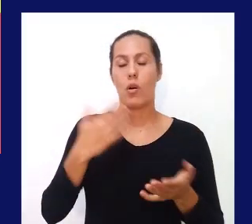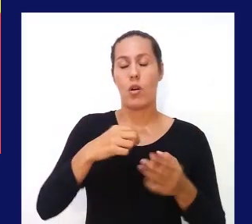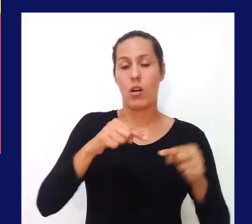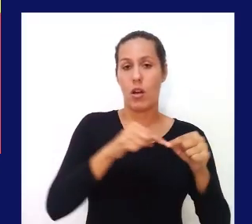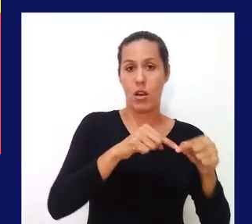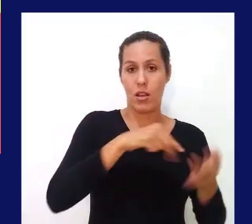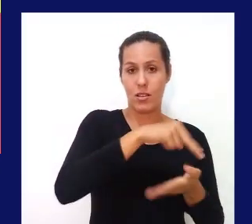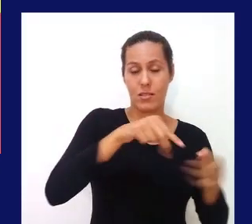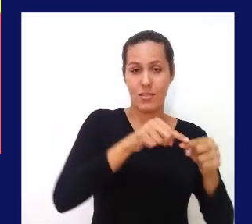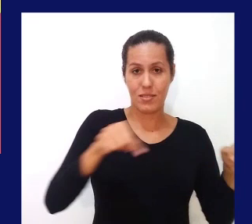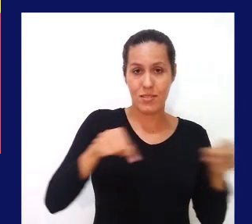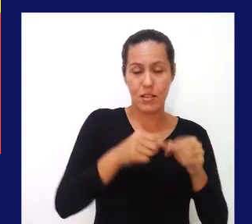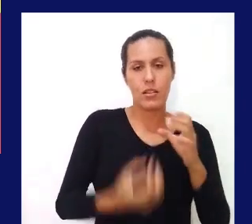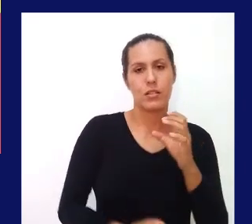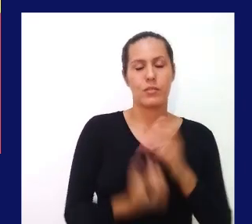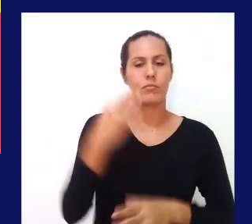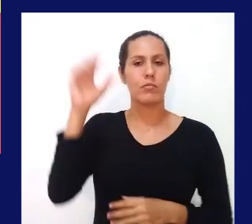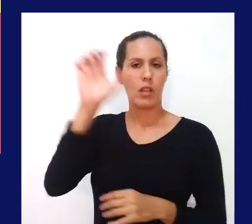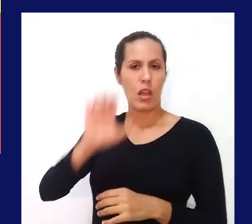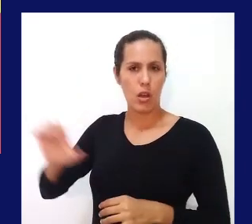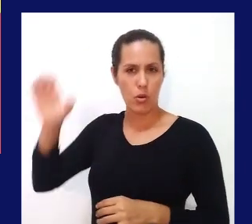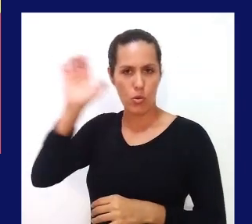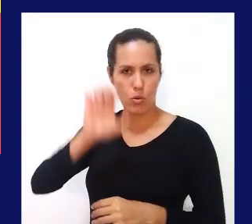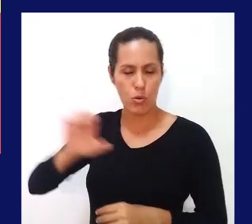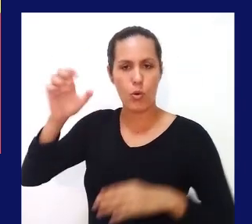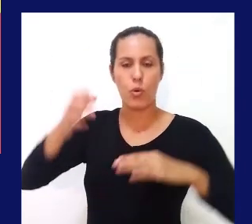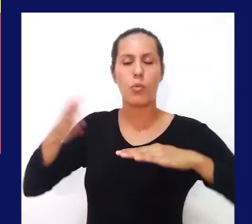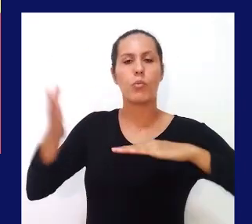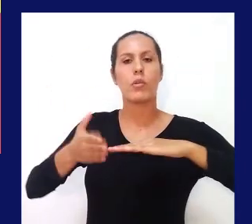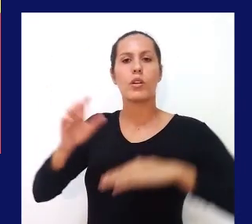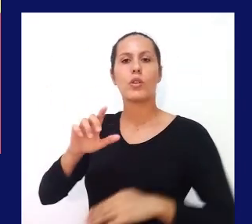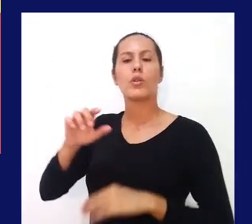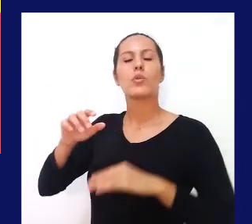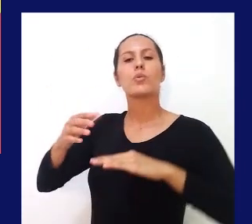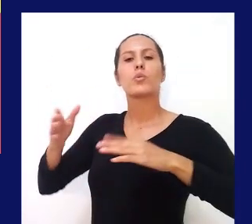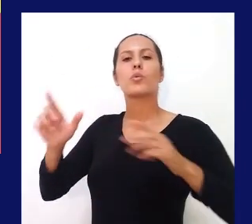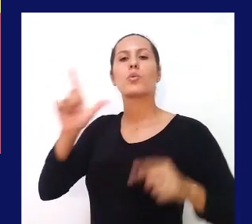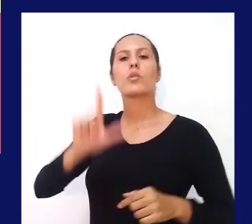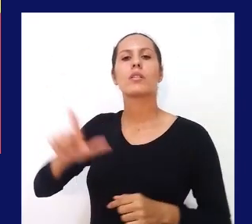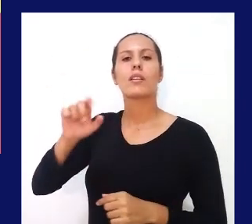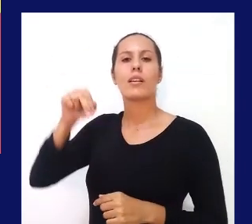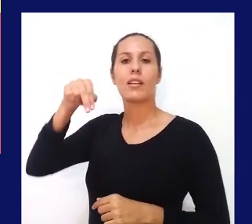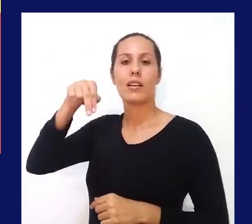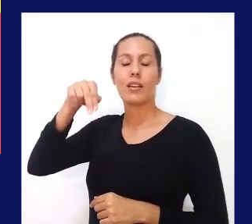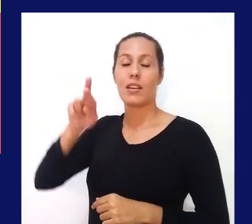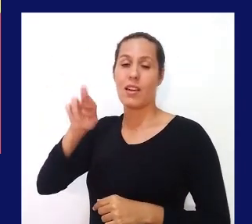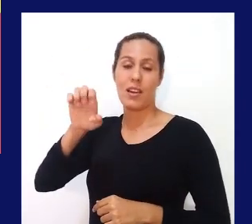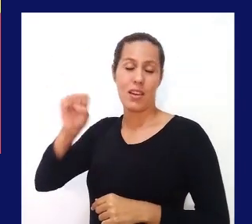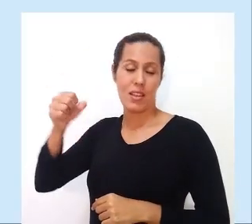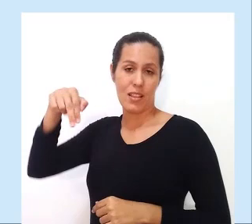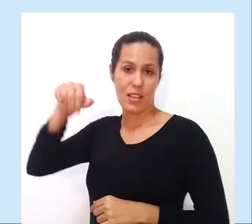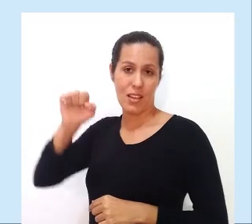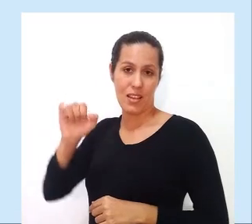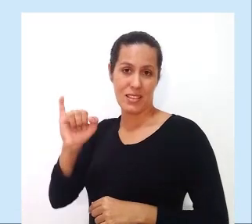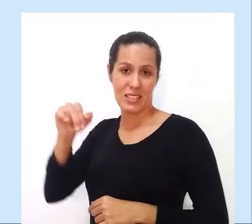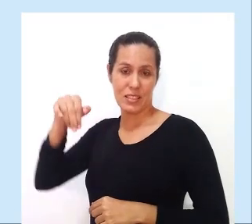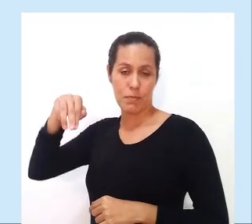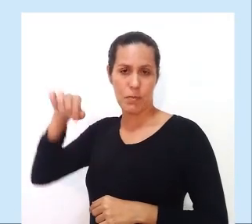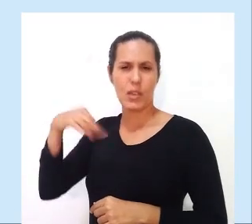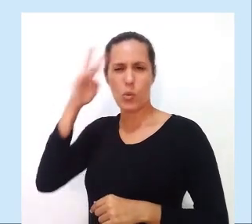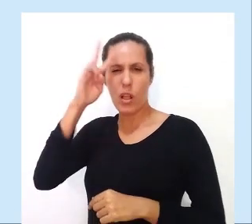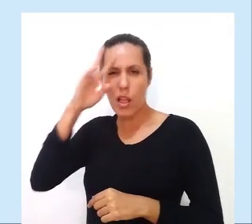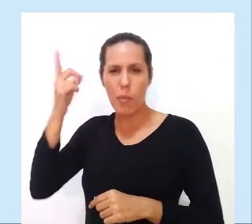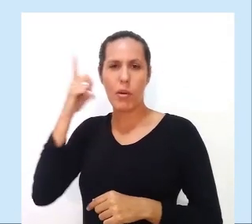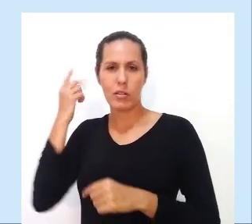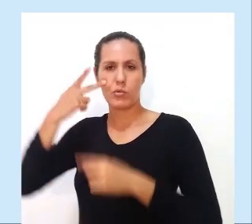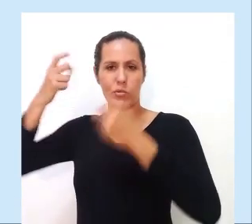salão nasceu na Europa, na Era do Renascimento. Lembra o que aconteceu com o balé? Que eu falei que na dança camponesa a